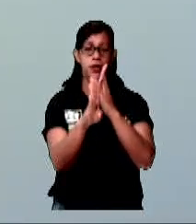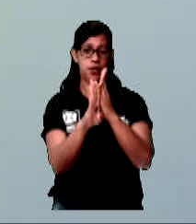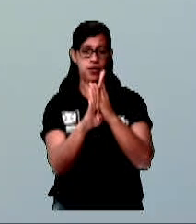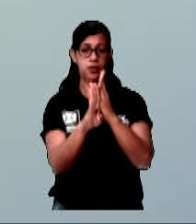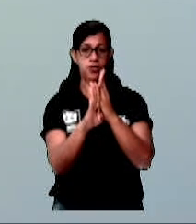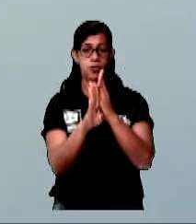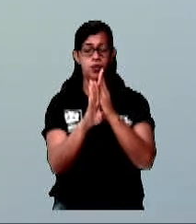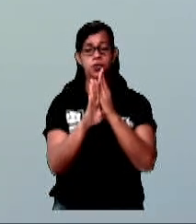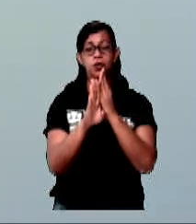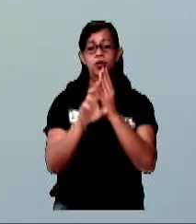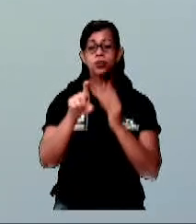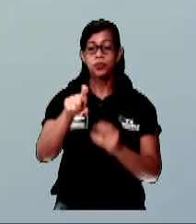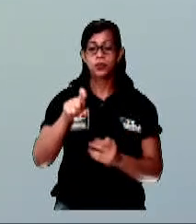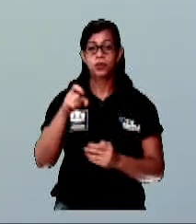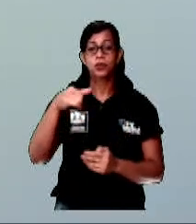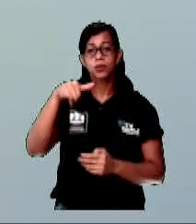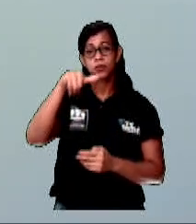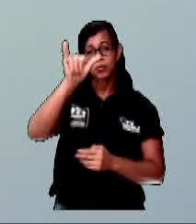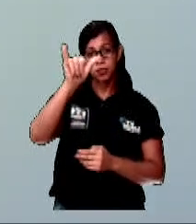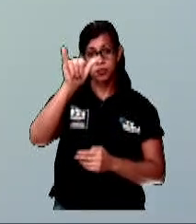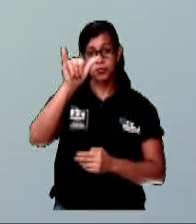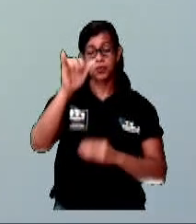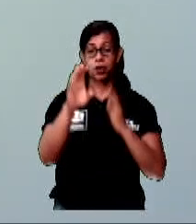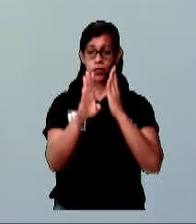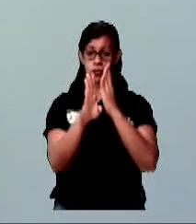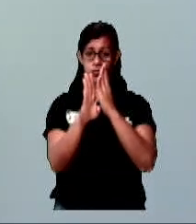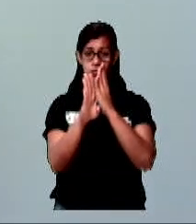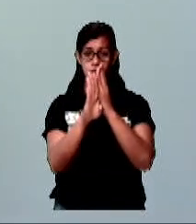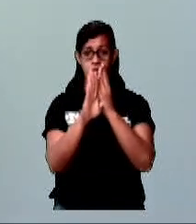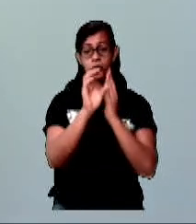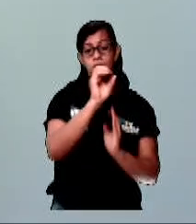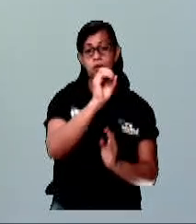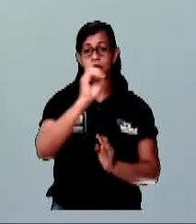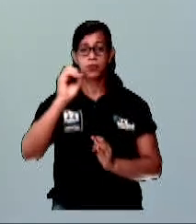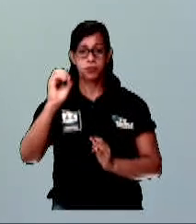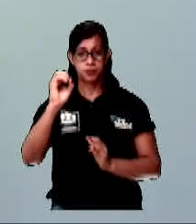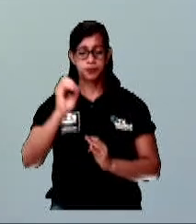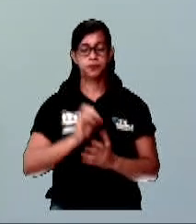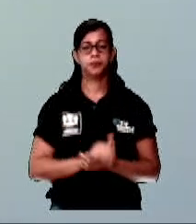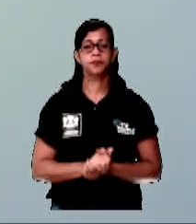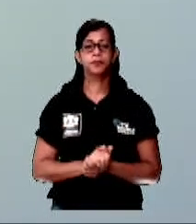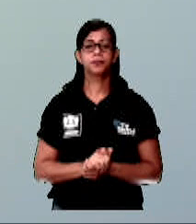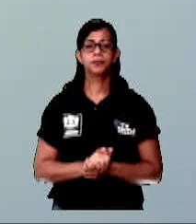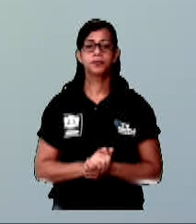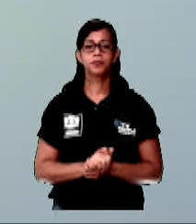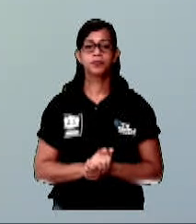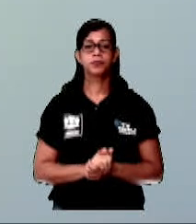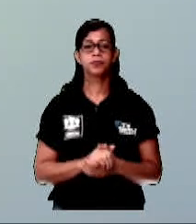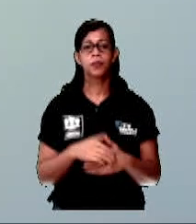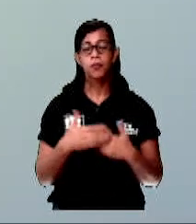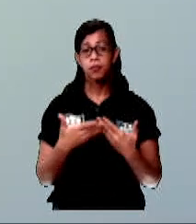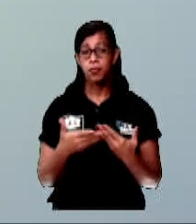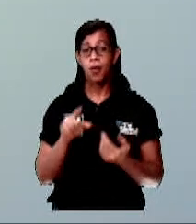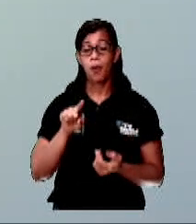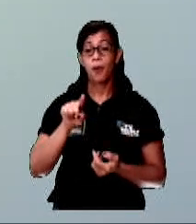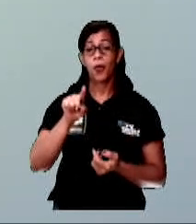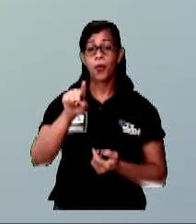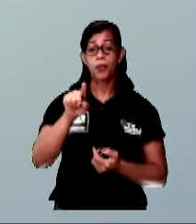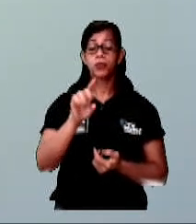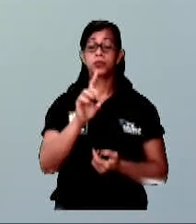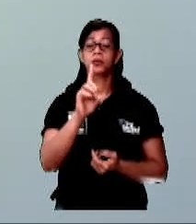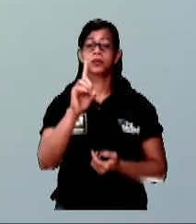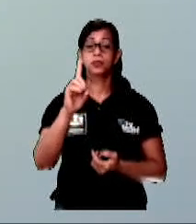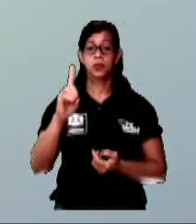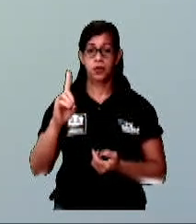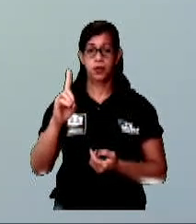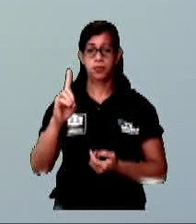do y é o ponto origem, é o ponto 0, 0, tá? O próximo ponto aqui é o ponto D.